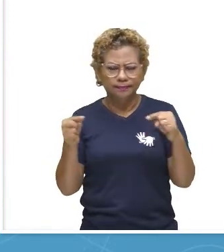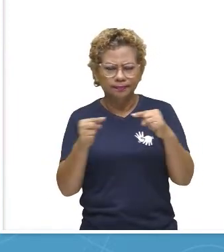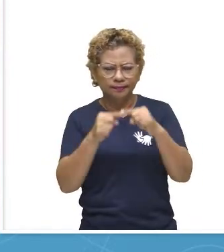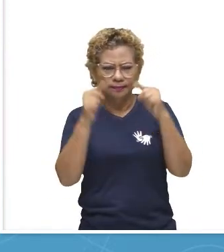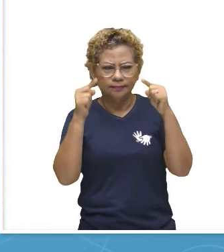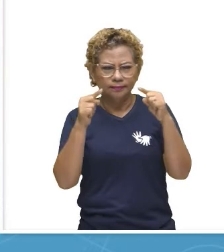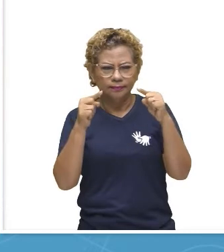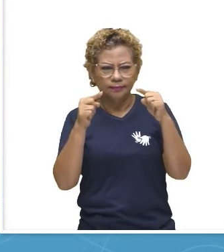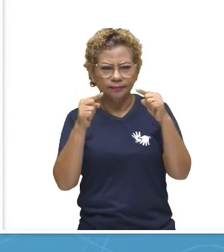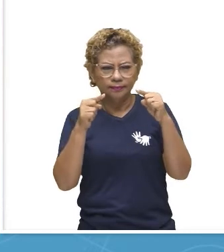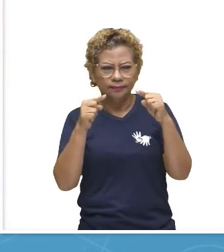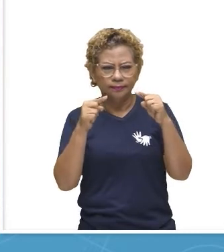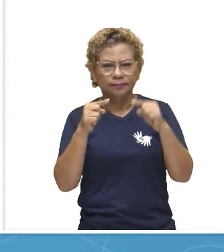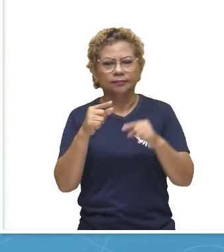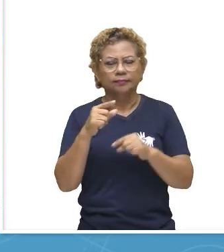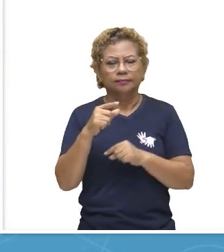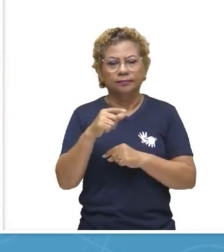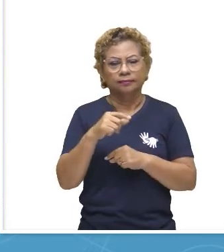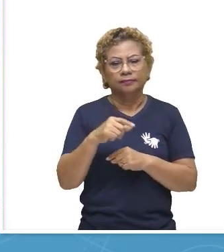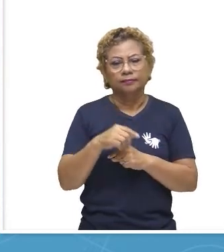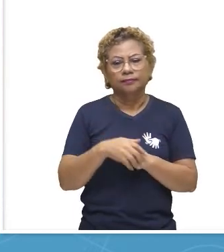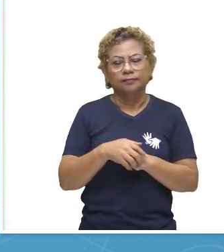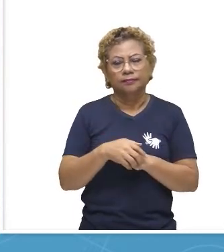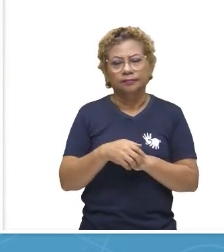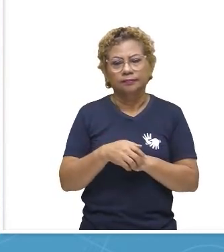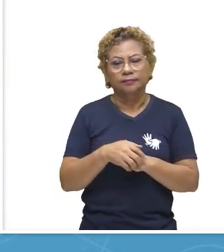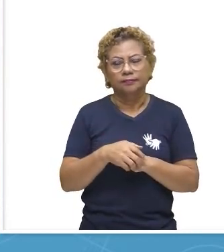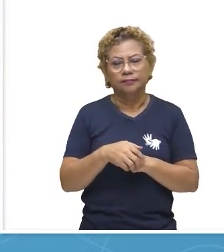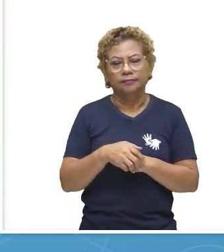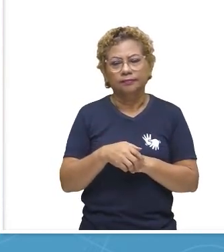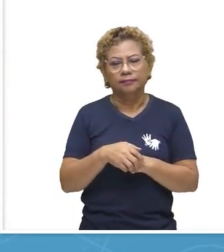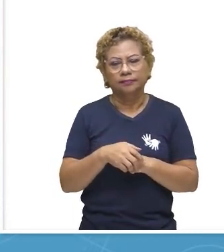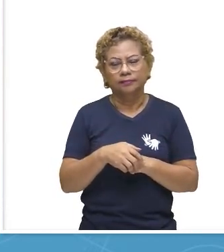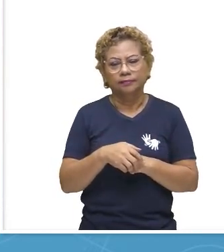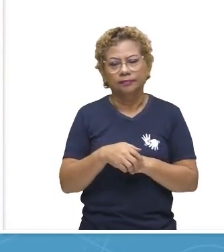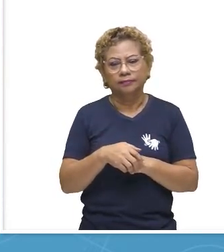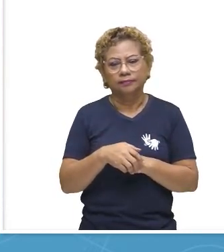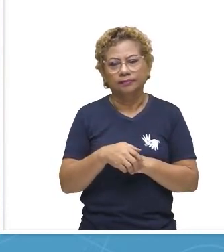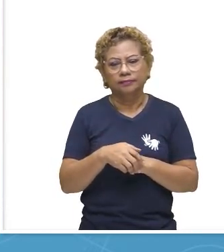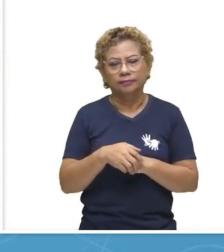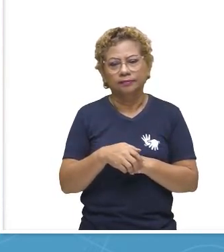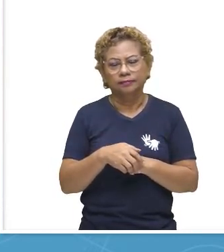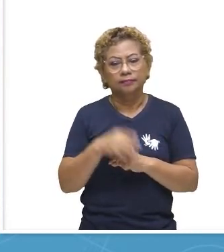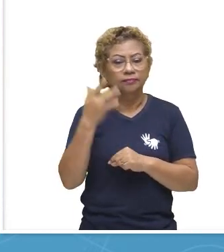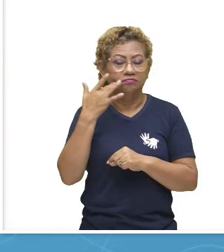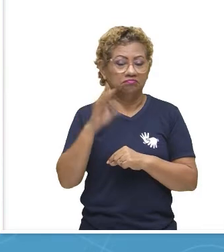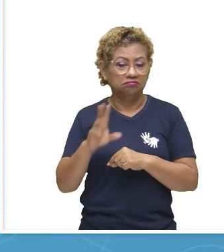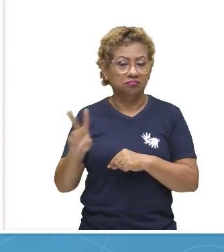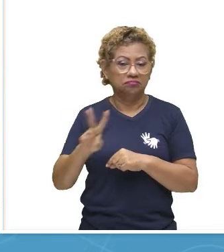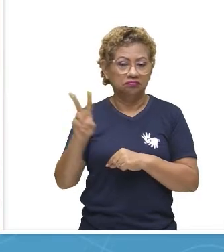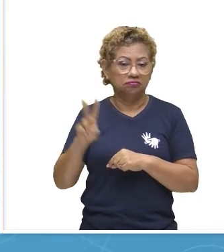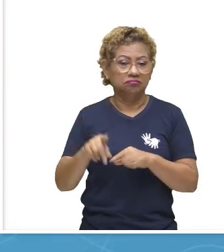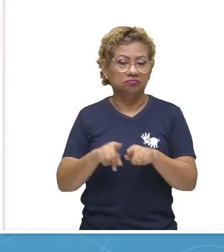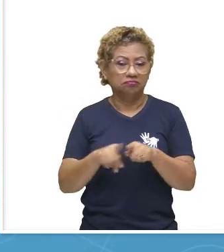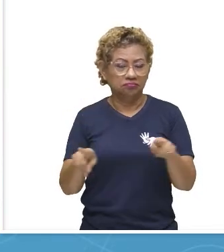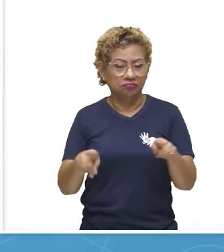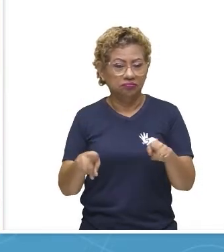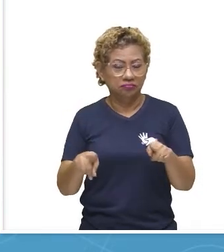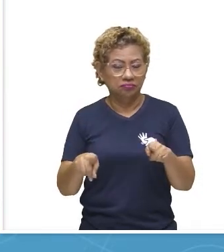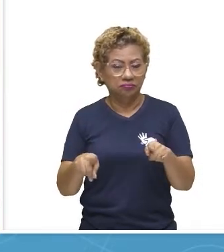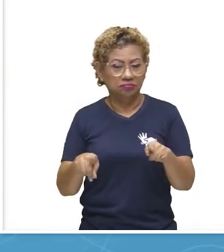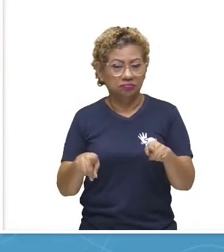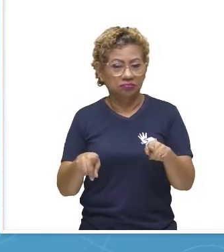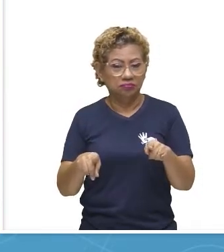aqui, alfa. Não sei quanto ele vale. Mas, se eu disser que aquele mede alfa,